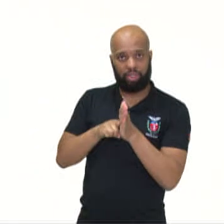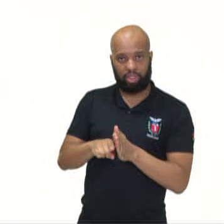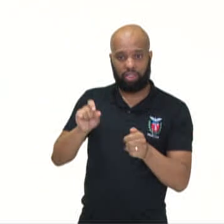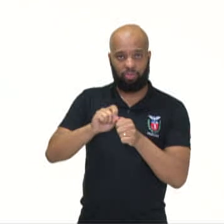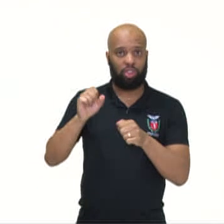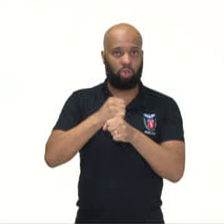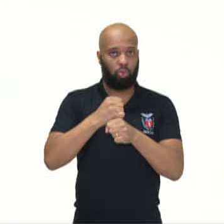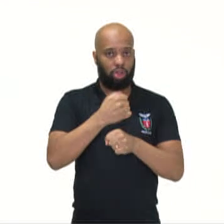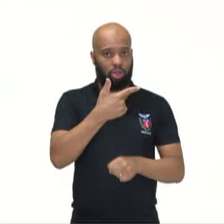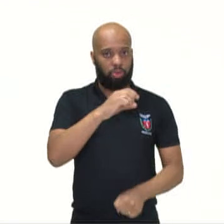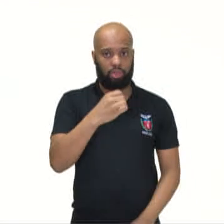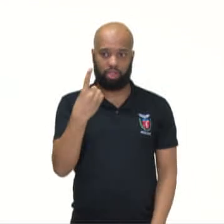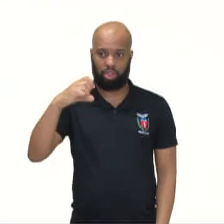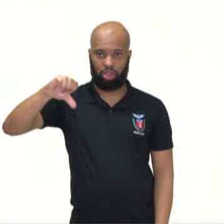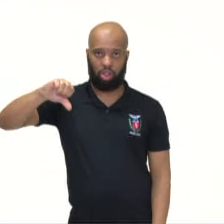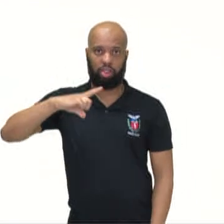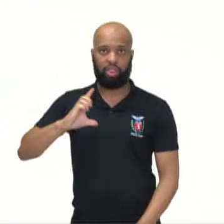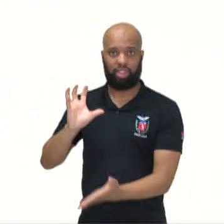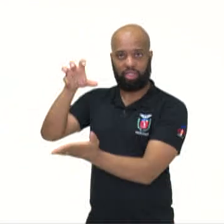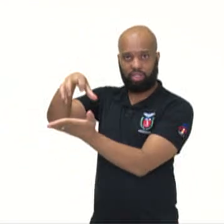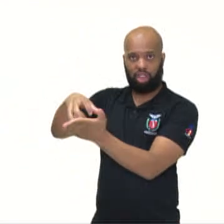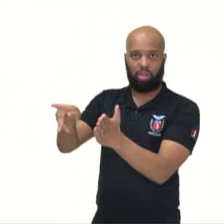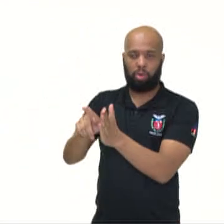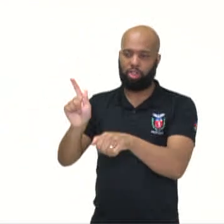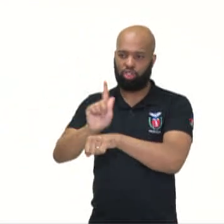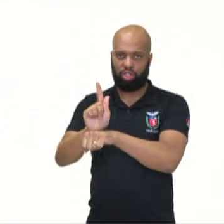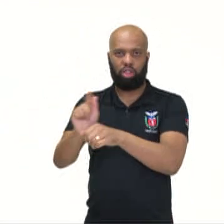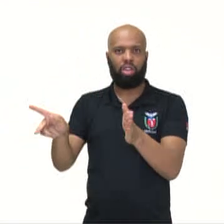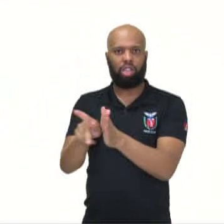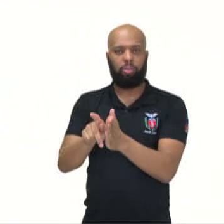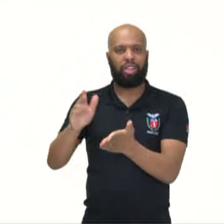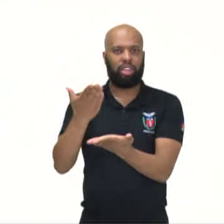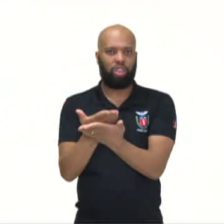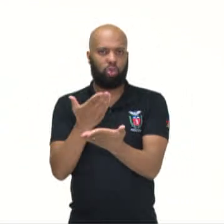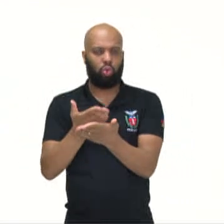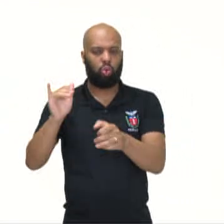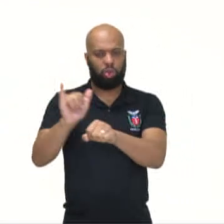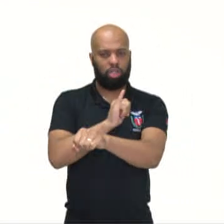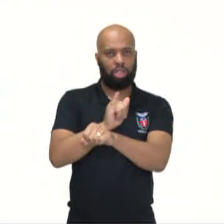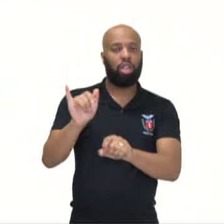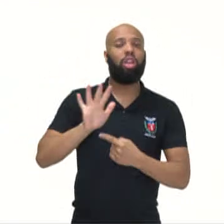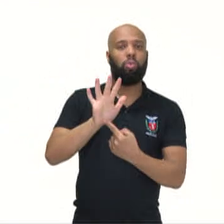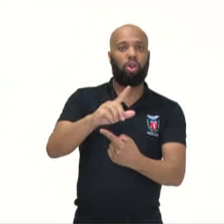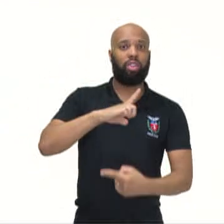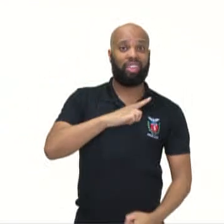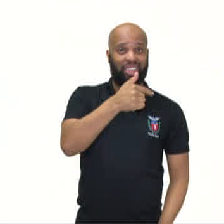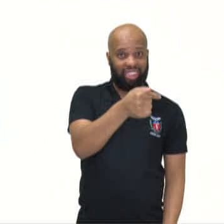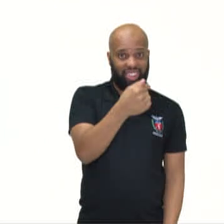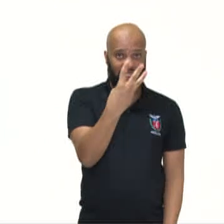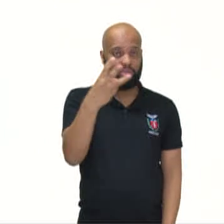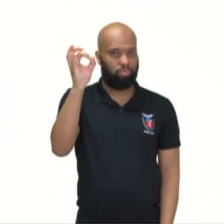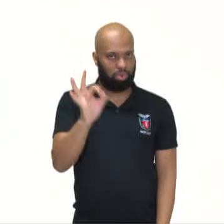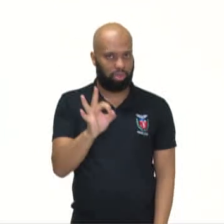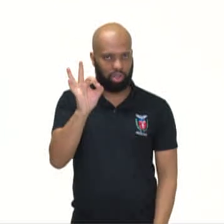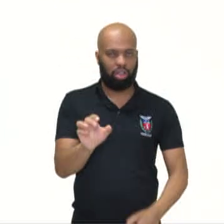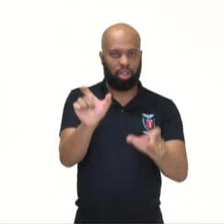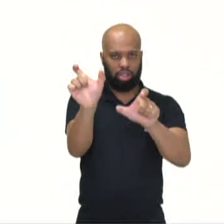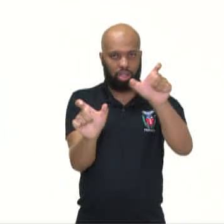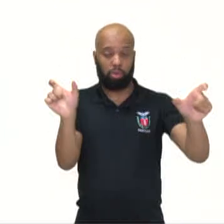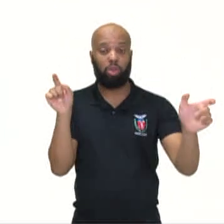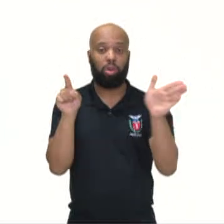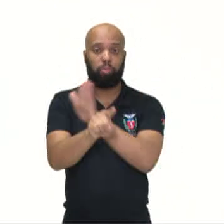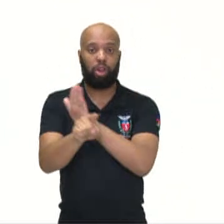em 2019 pelo Centro de Gestão e Estudos Estratégicos mostra que, embora 73% das